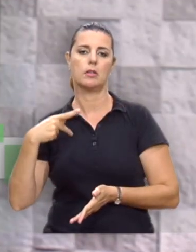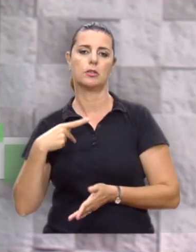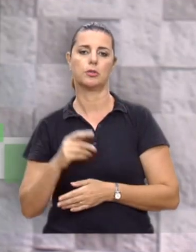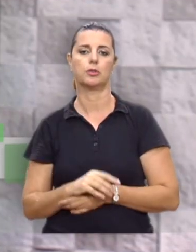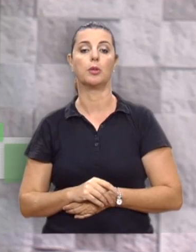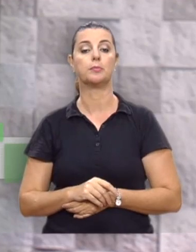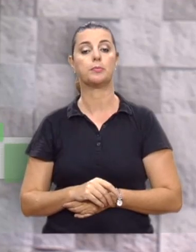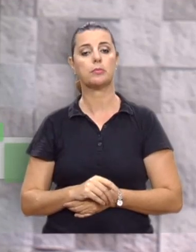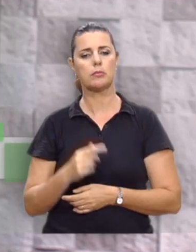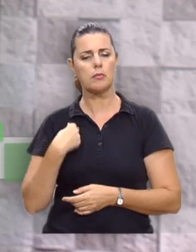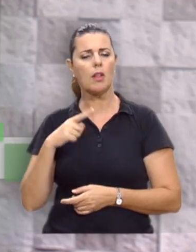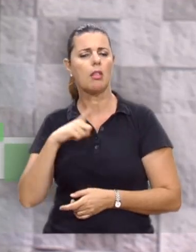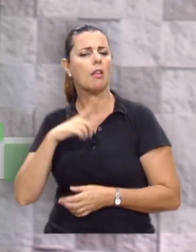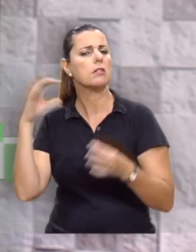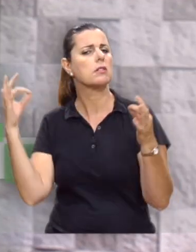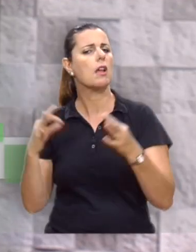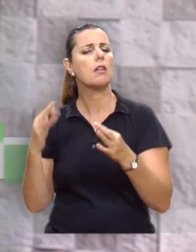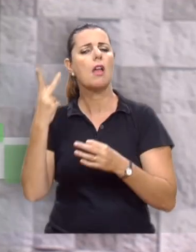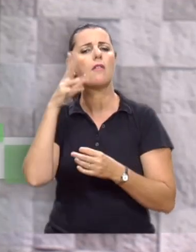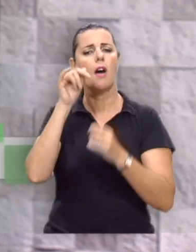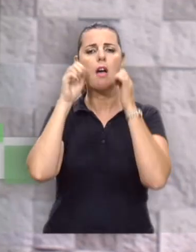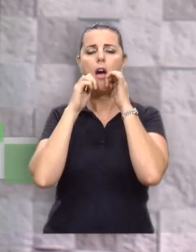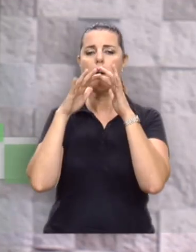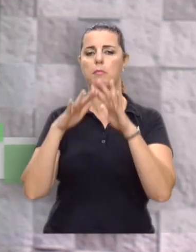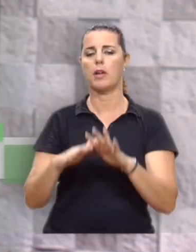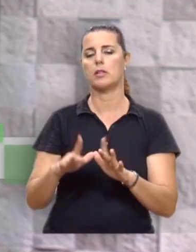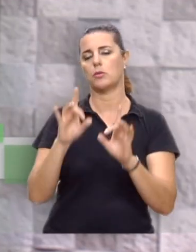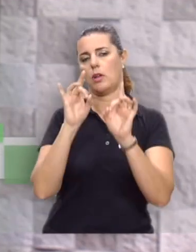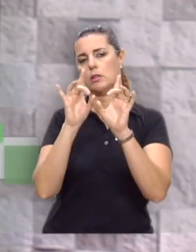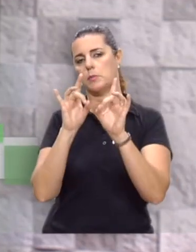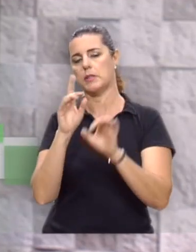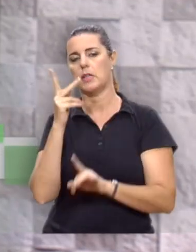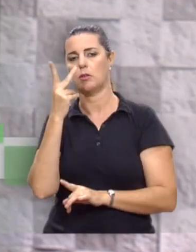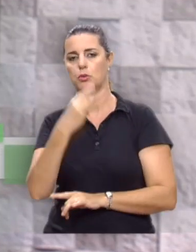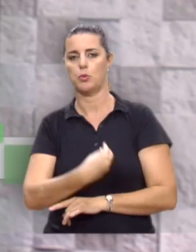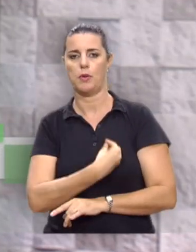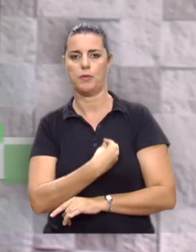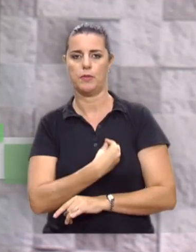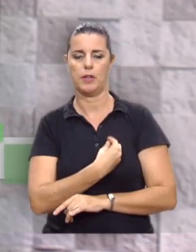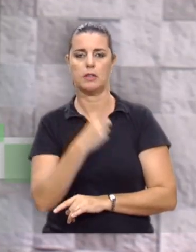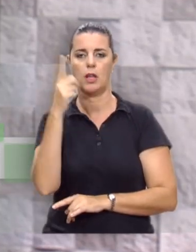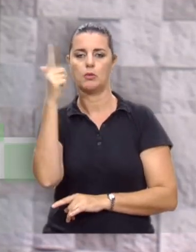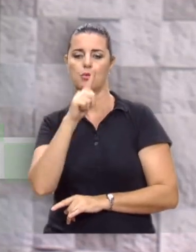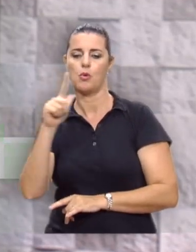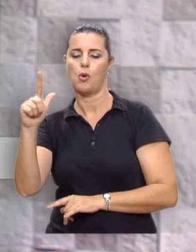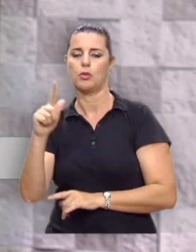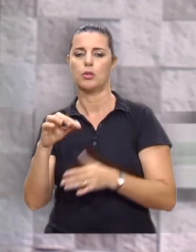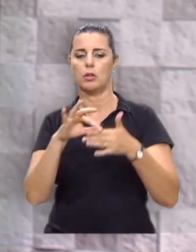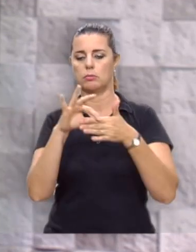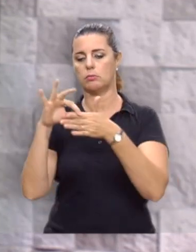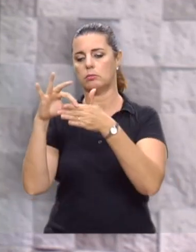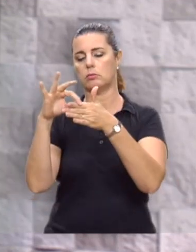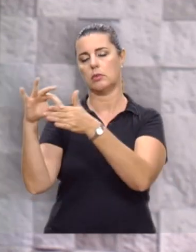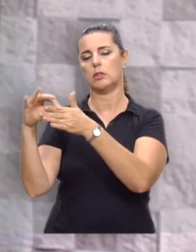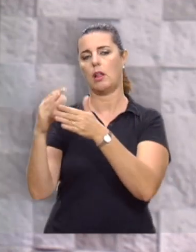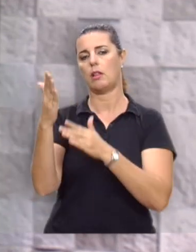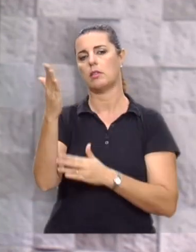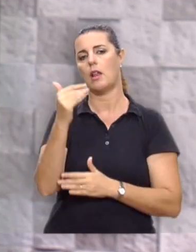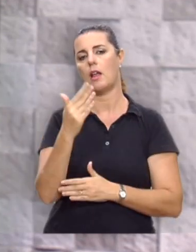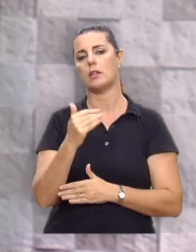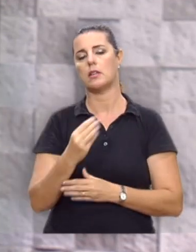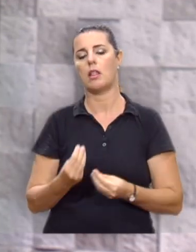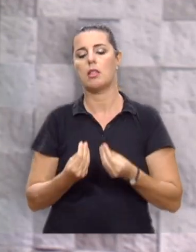Reverendo Hernandes, e eu tenho convicção vai abençoar ricamente a sua vida. Que Deus continue te